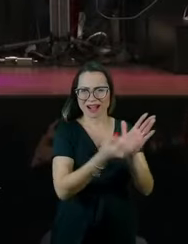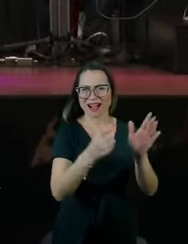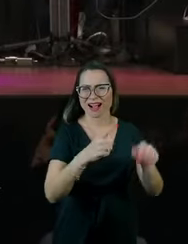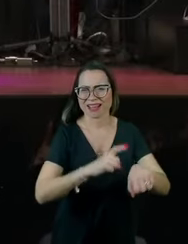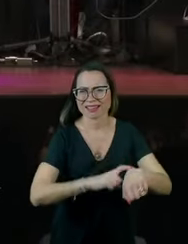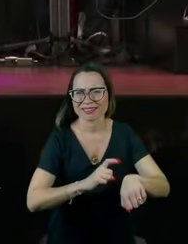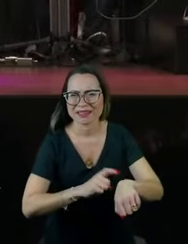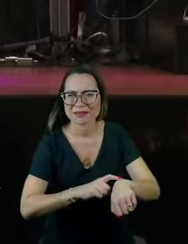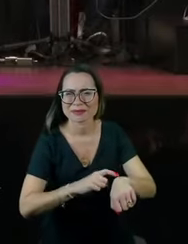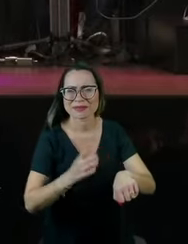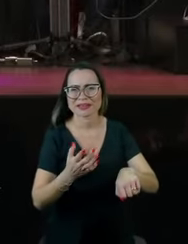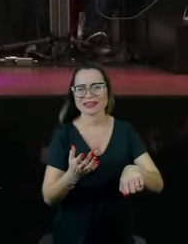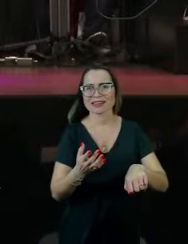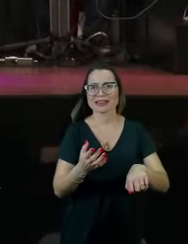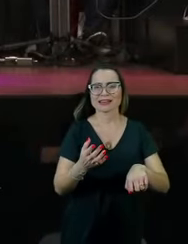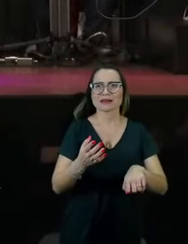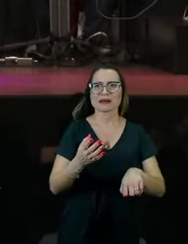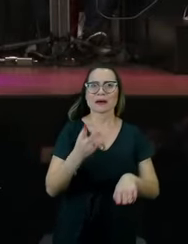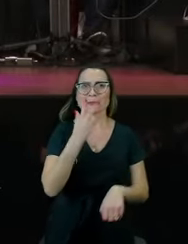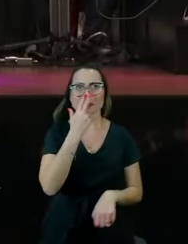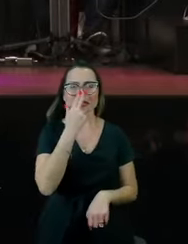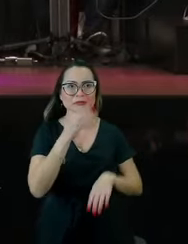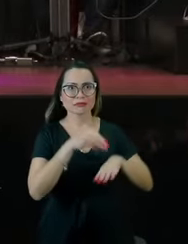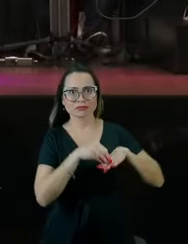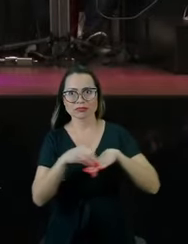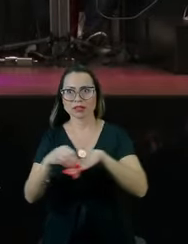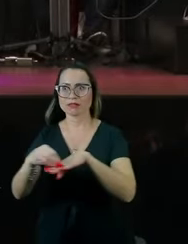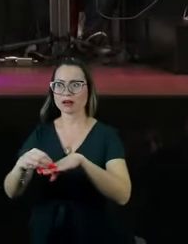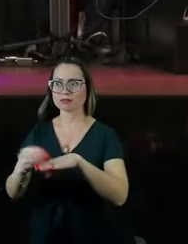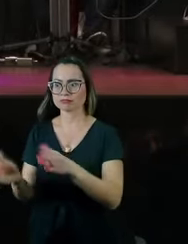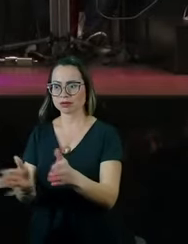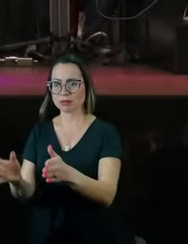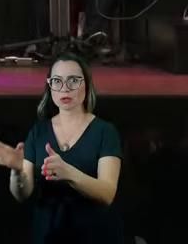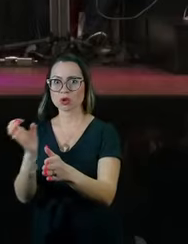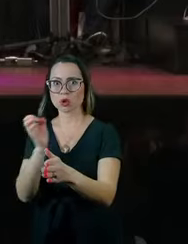e nos levar para ambientes diferentes e novos e fazer coisas novas na nossa vida.